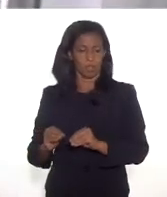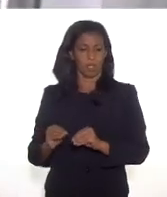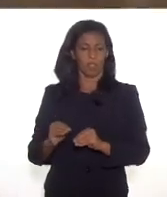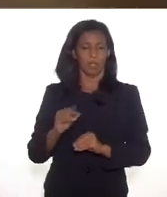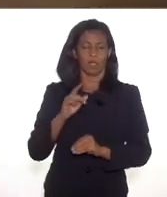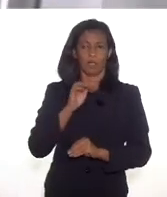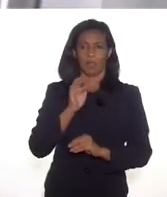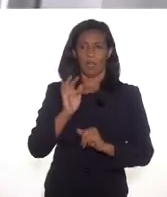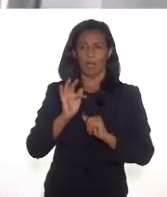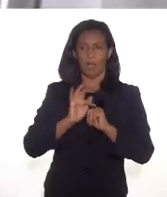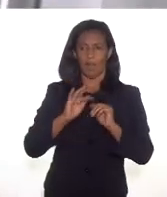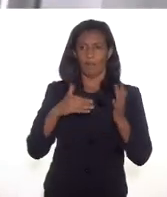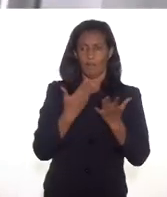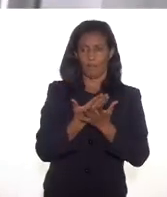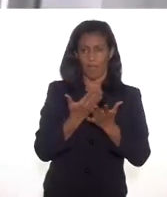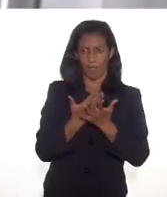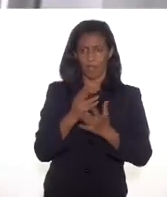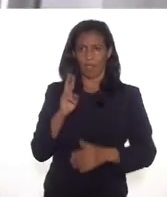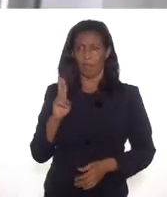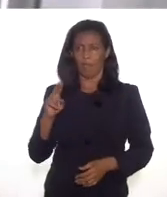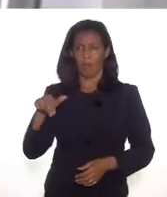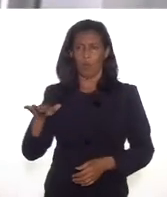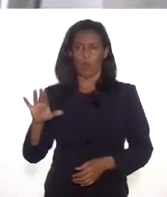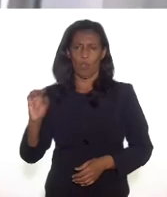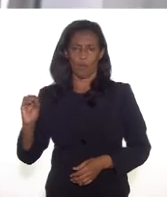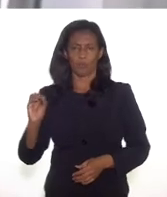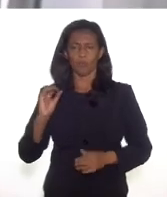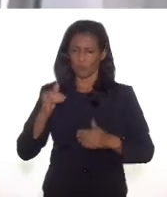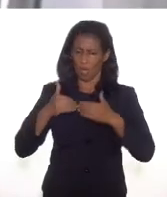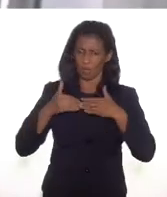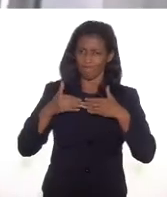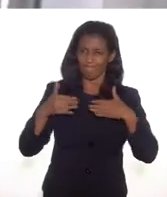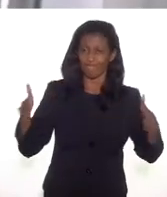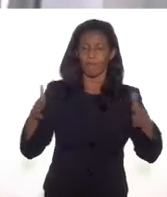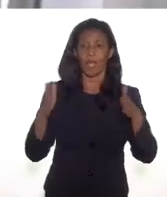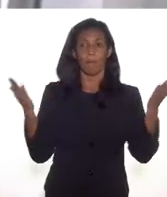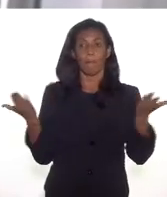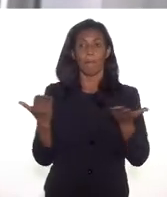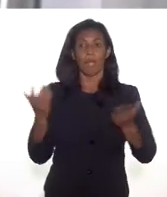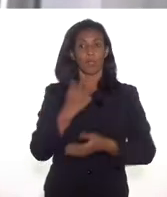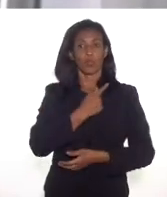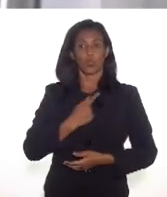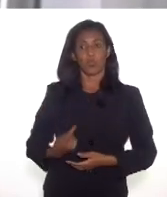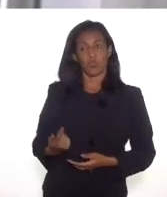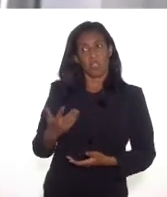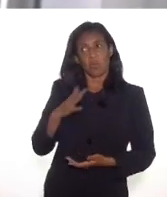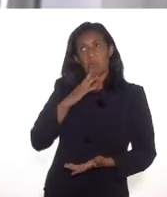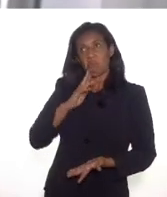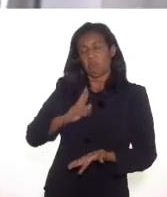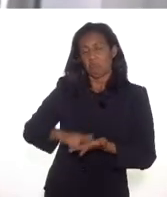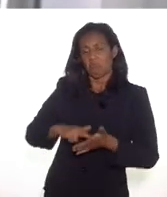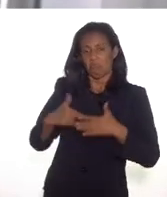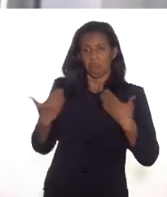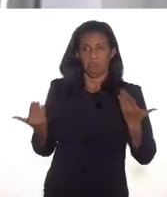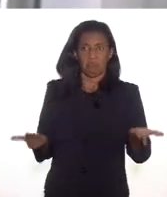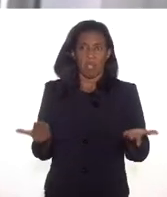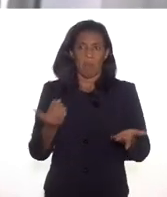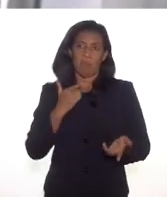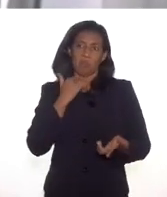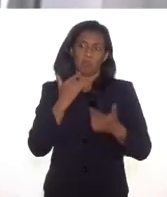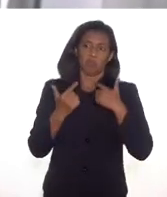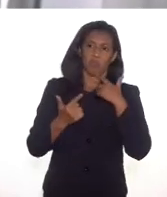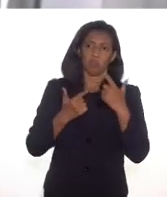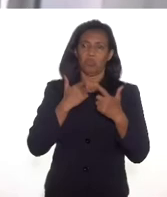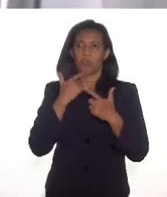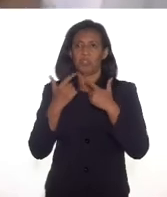da FAETEC para a UENF. Isso estava muito avançado, mas o governo Cláudio Castro, por alguma razão, passou a ter dúvidas sobre